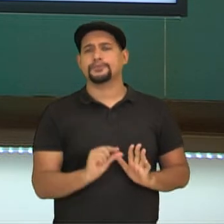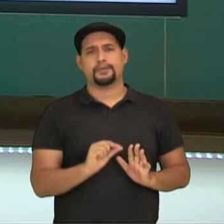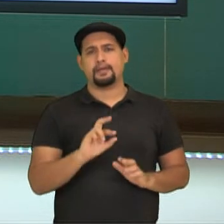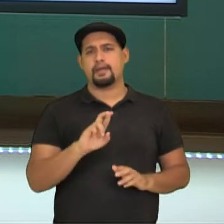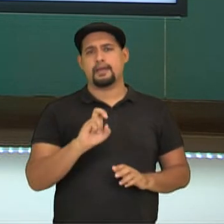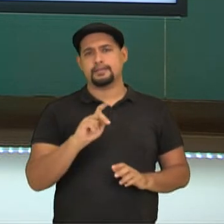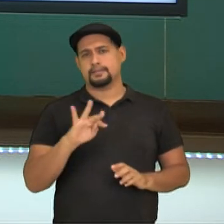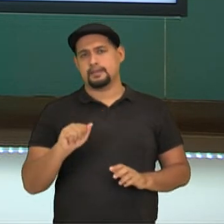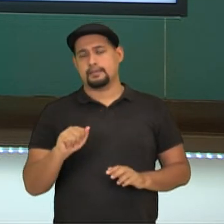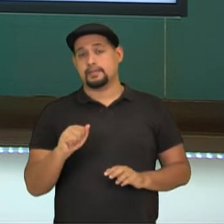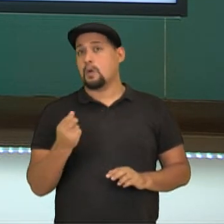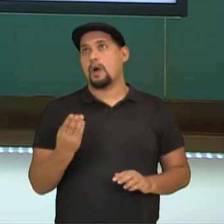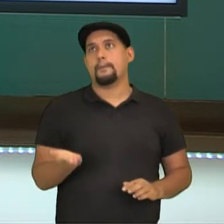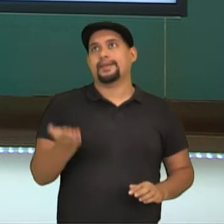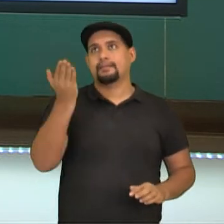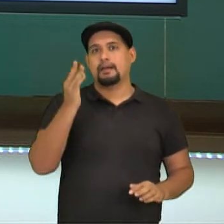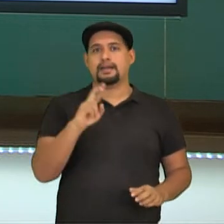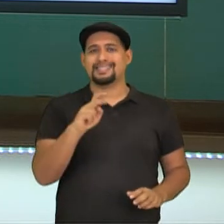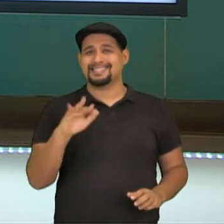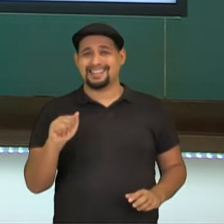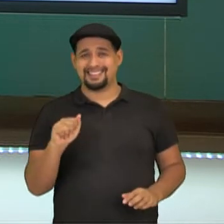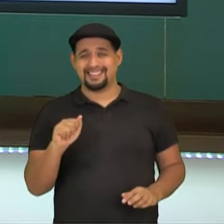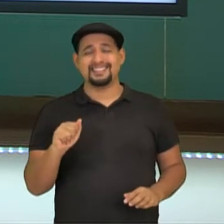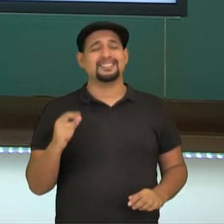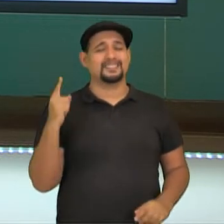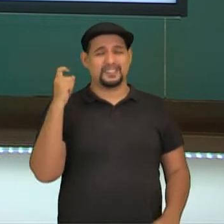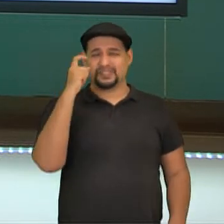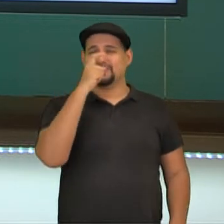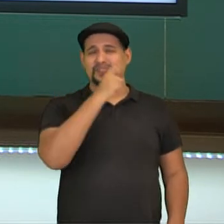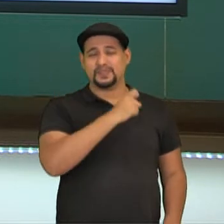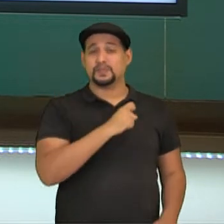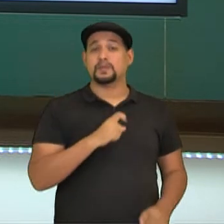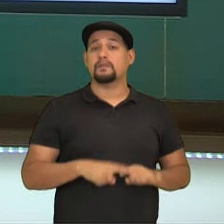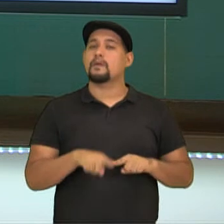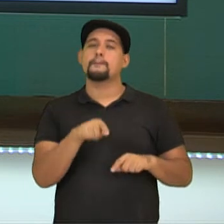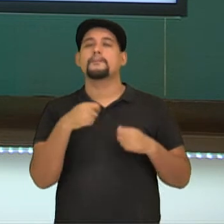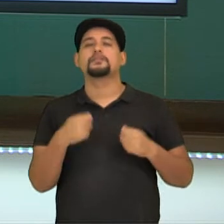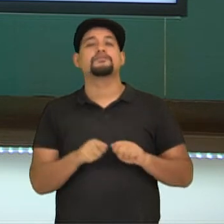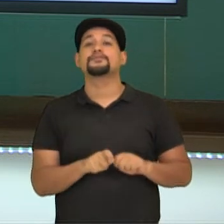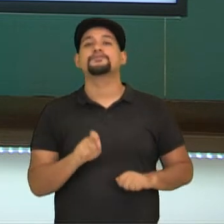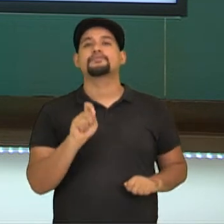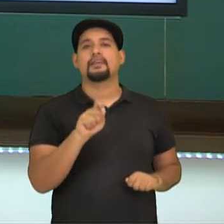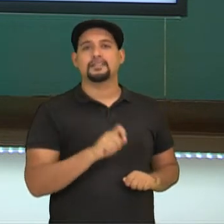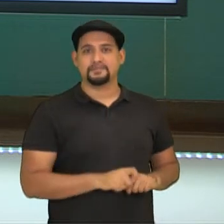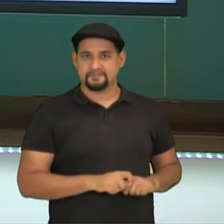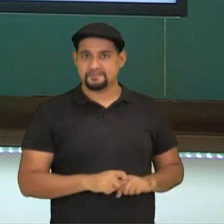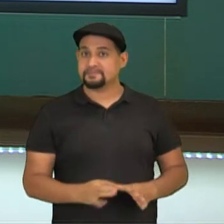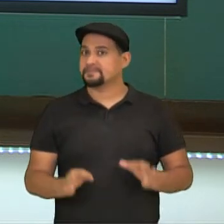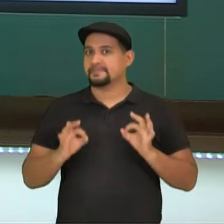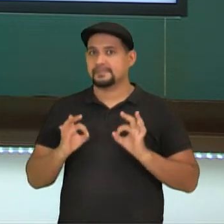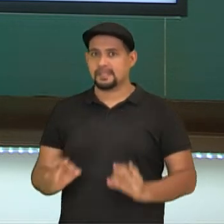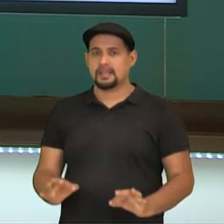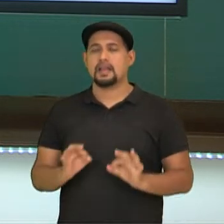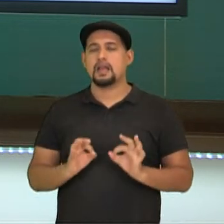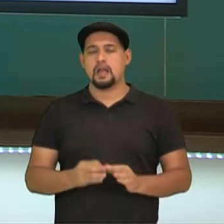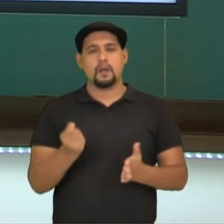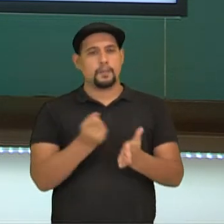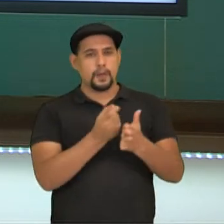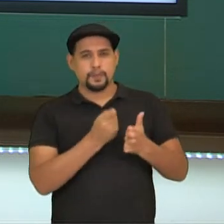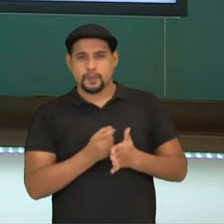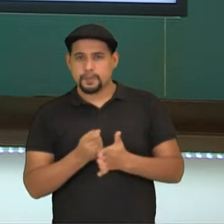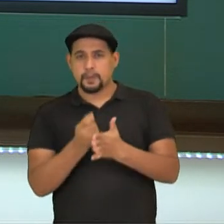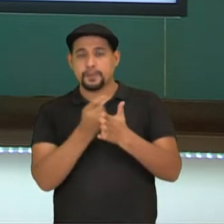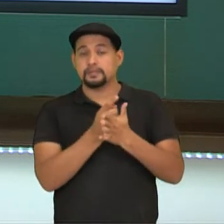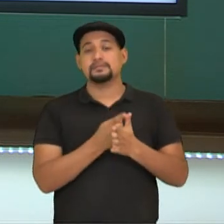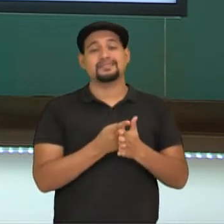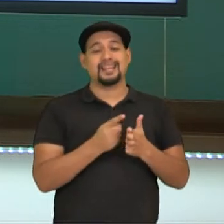receita, que aumentar a receita é muito mais difícil. O que você tem que controlar é exatamente as despesas. As despesas